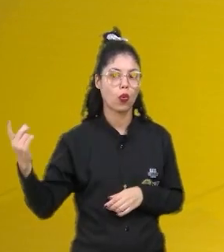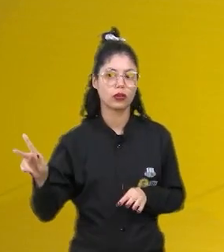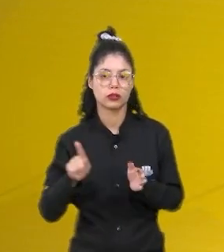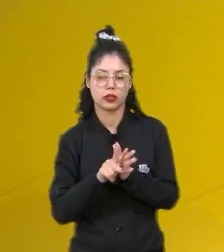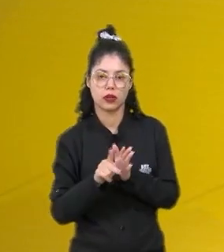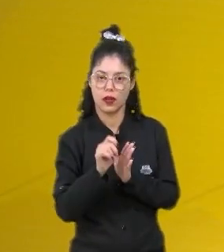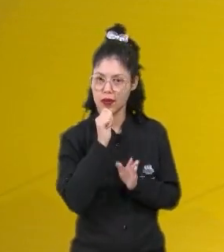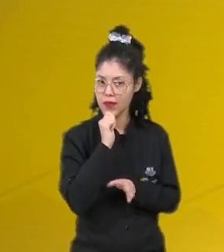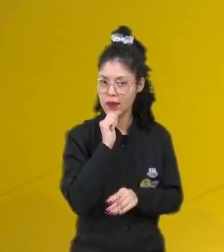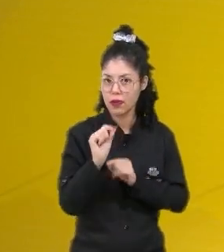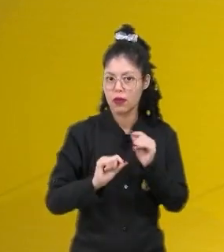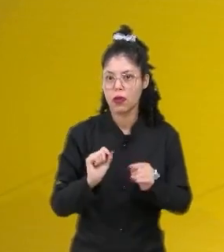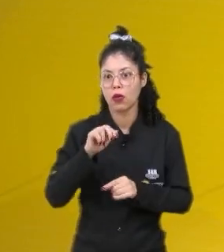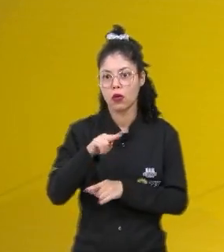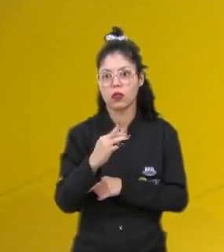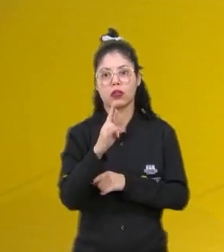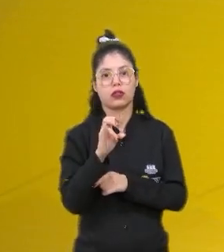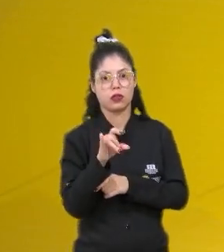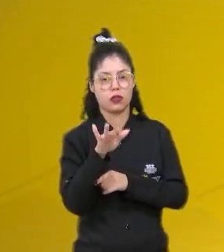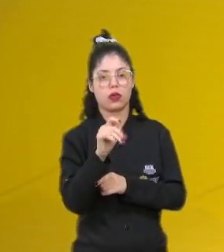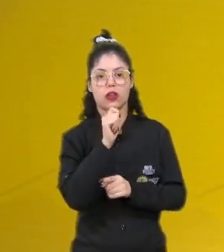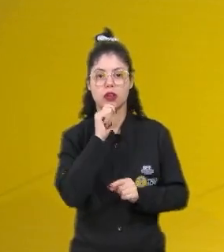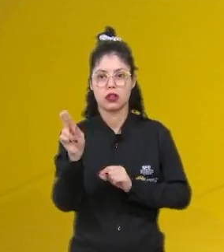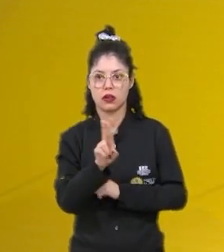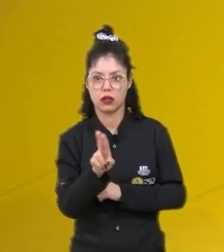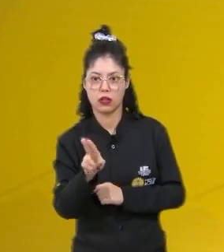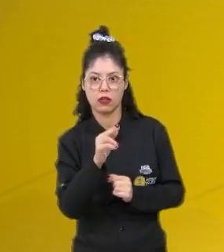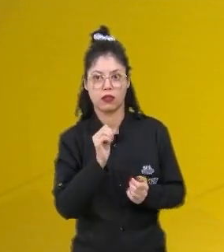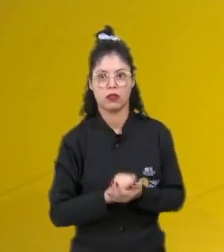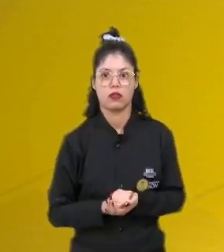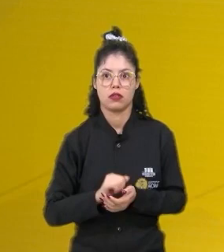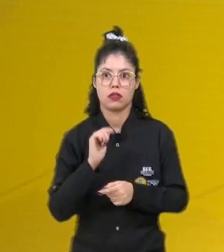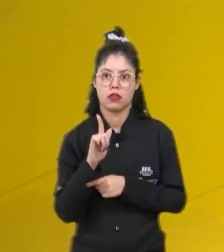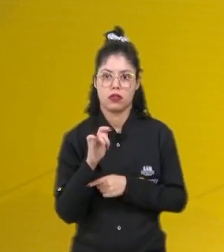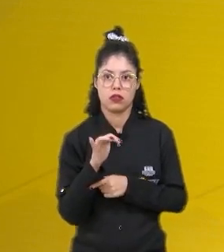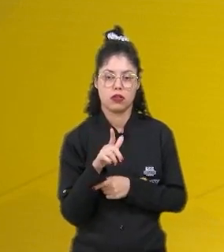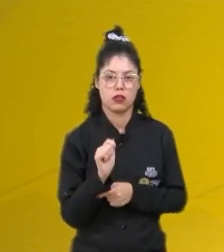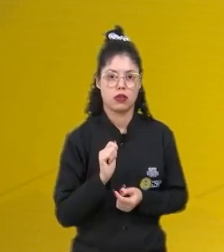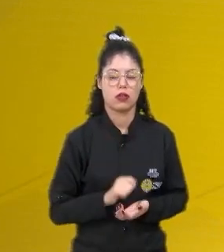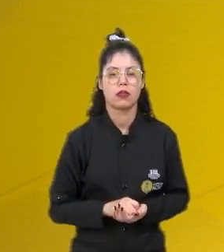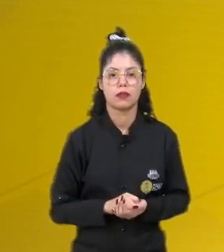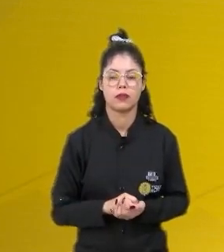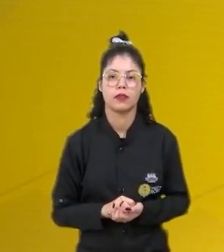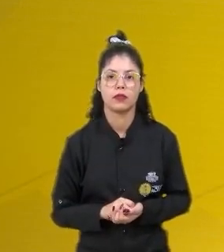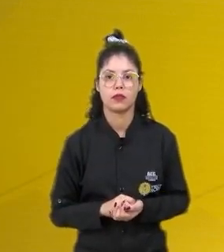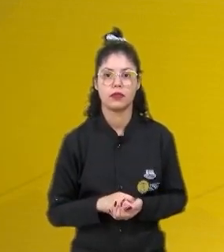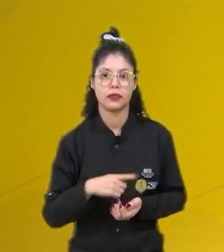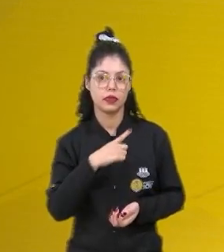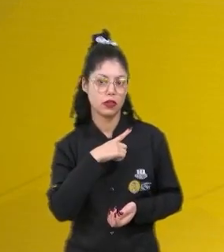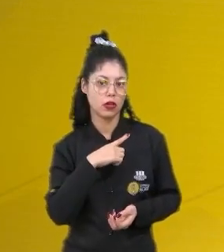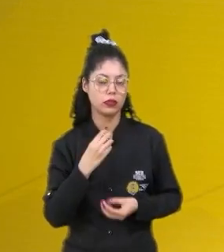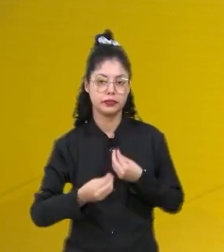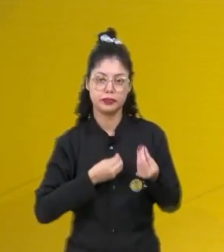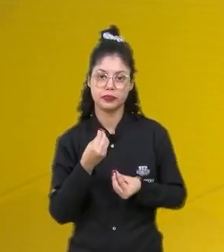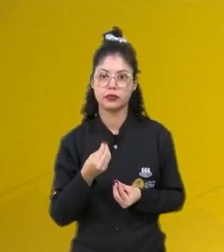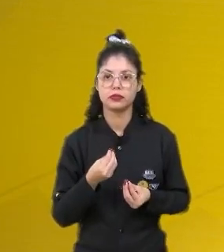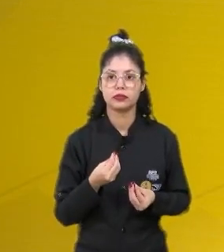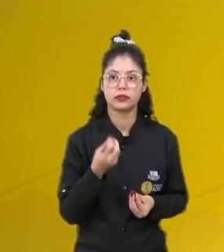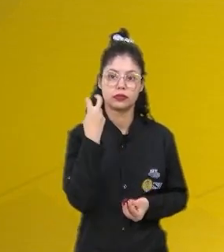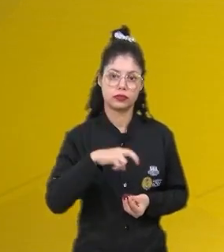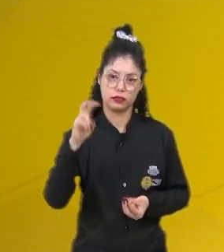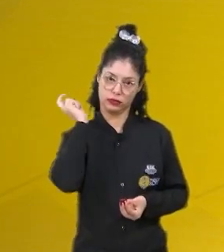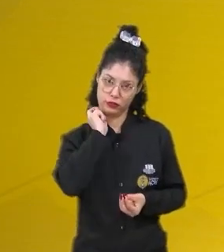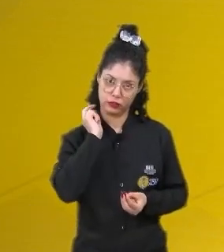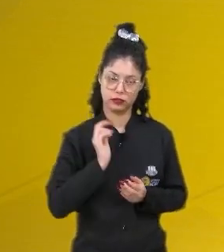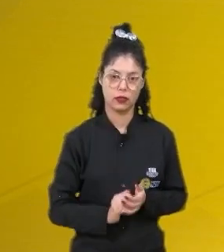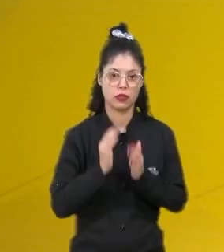essas ondas ultrassônicas, né? Que eles chamam ali de geolocalização, ou geolocalizador, tanto os morcegos como